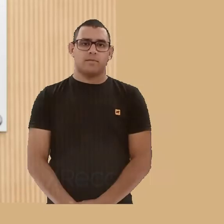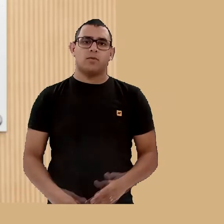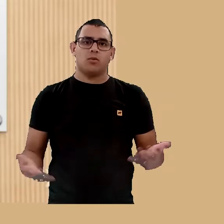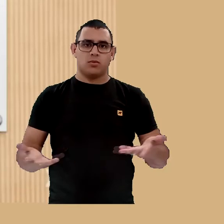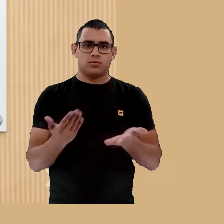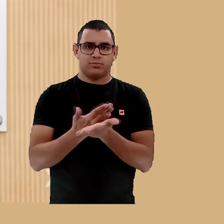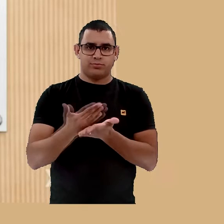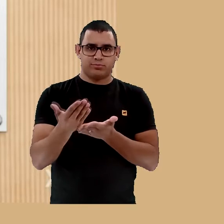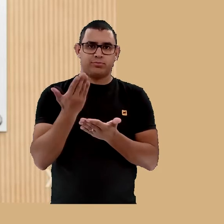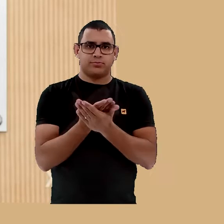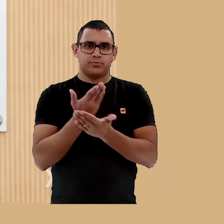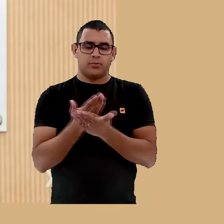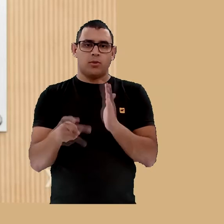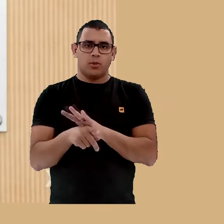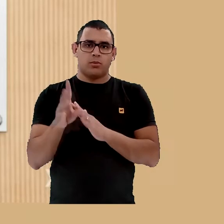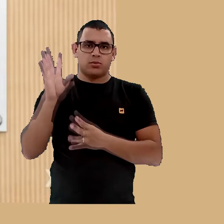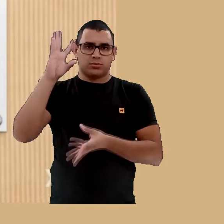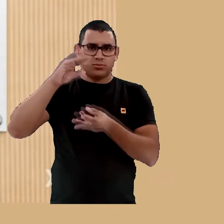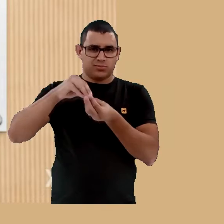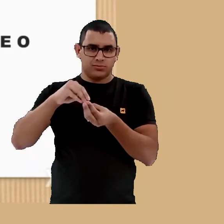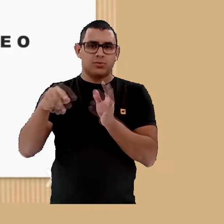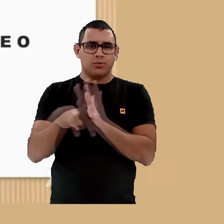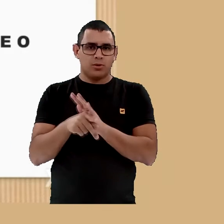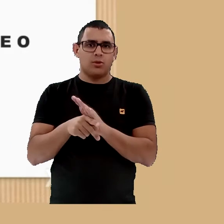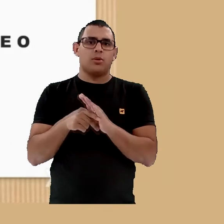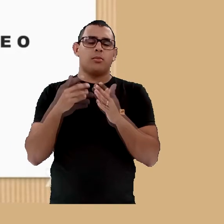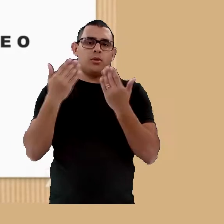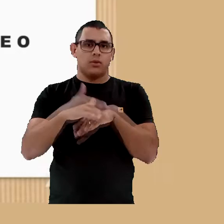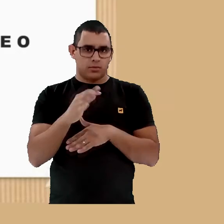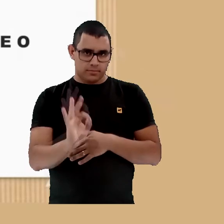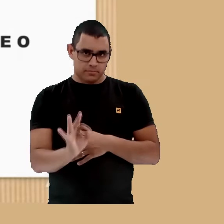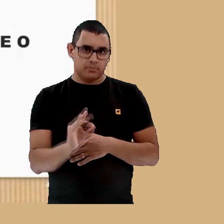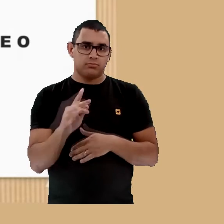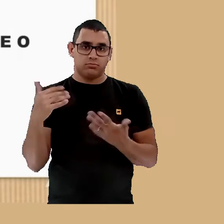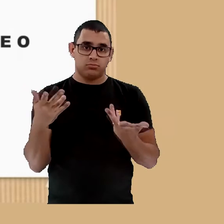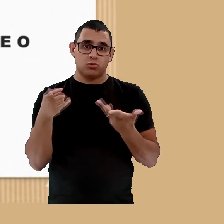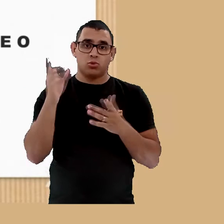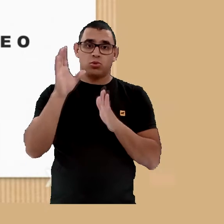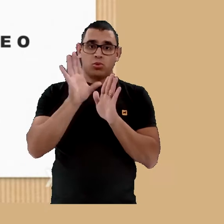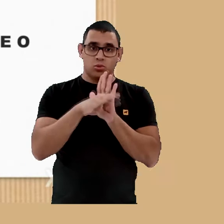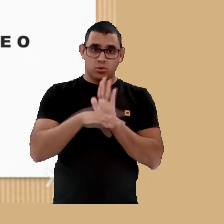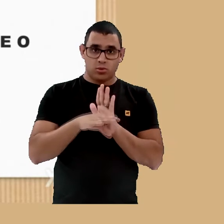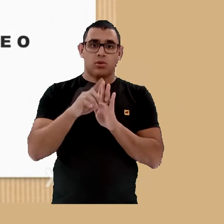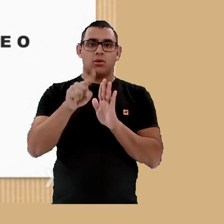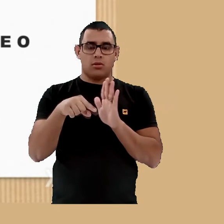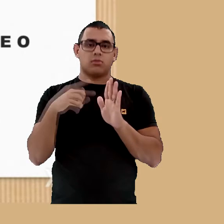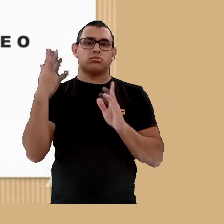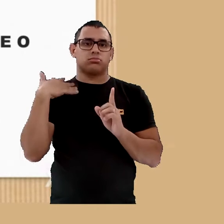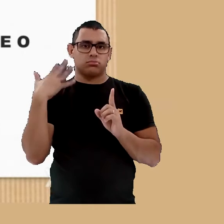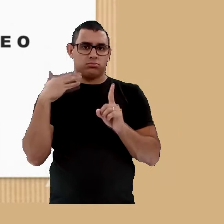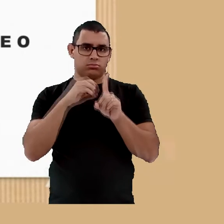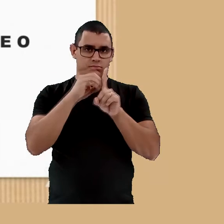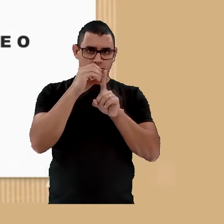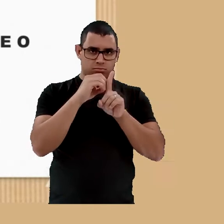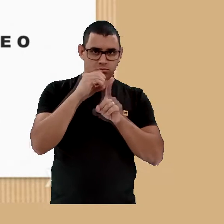Vamos iniciar nossa aula com uma revisão para a prova diagnóstica. Os conteúdos que serão abordados nessa aula serão conceitos de temperatura e